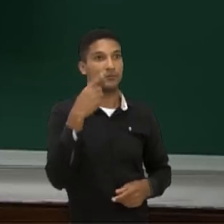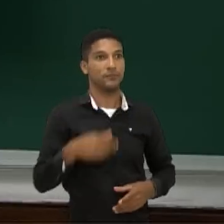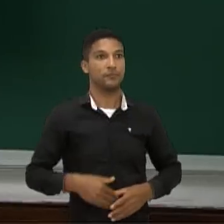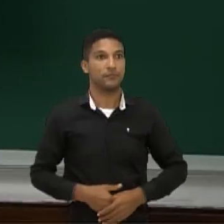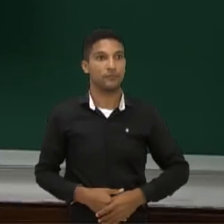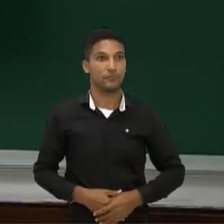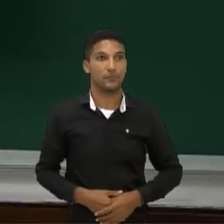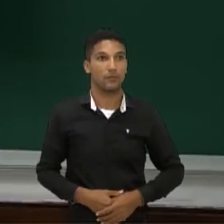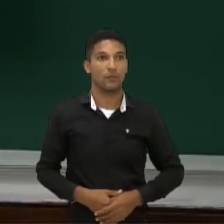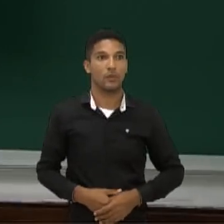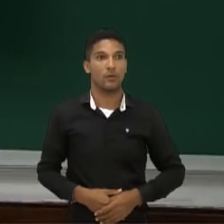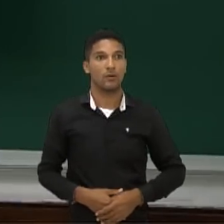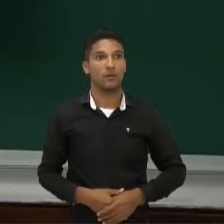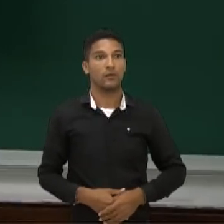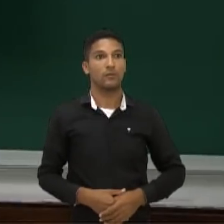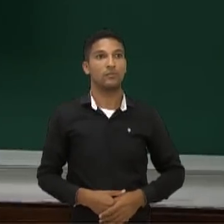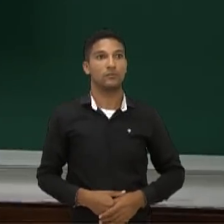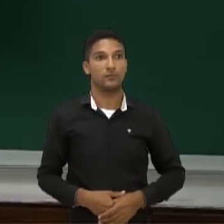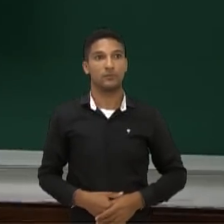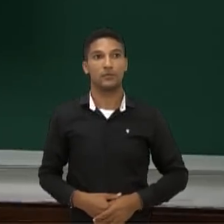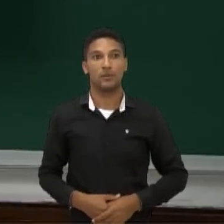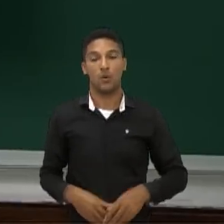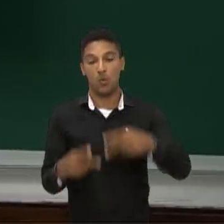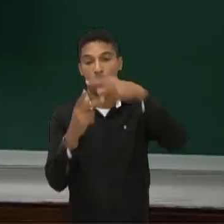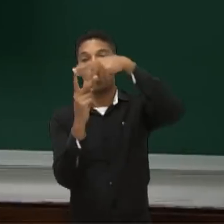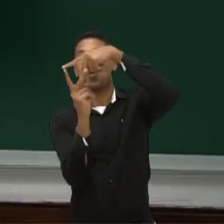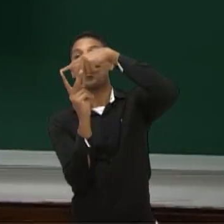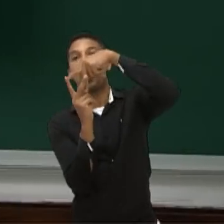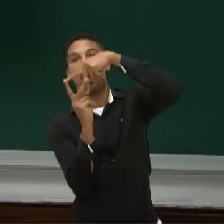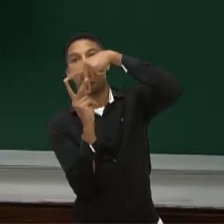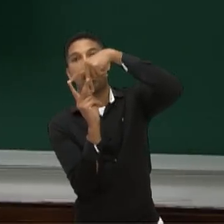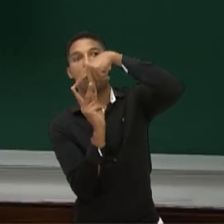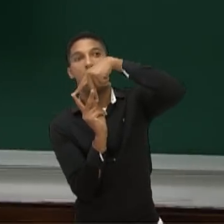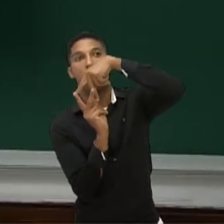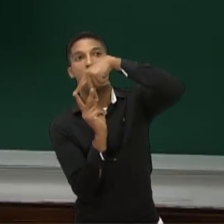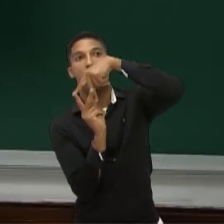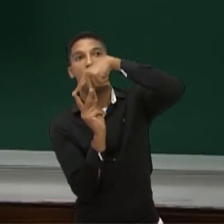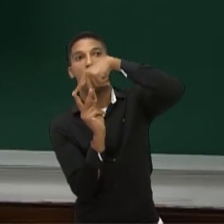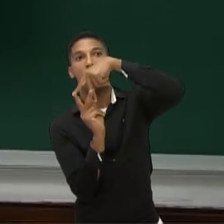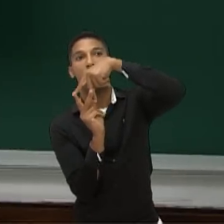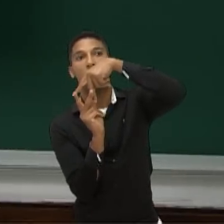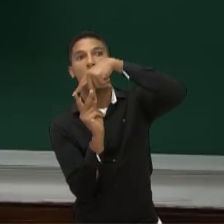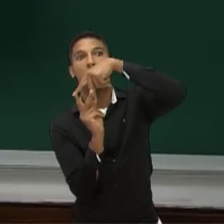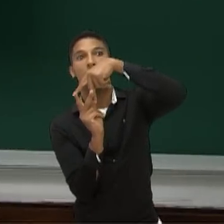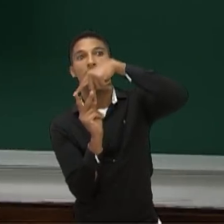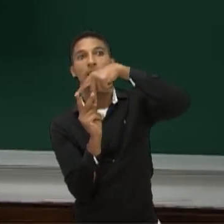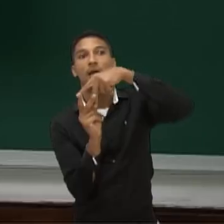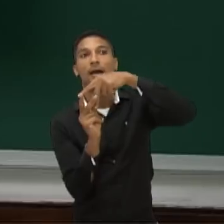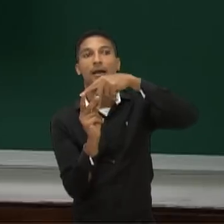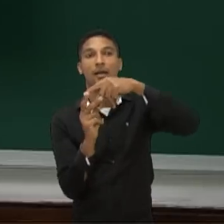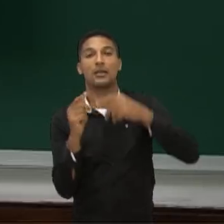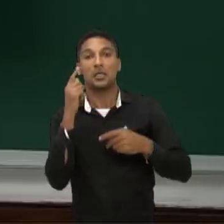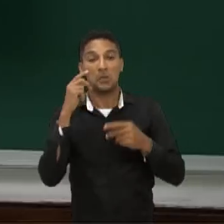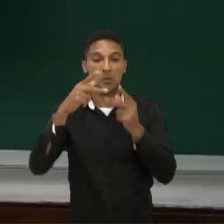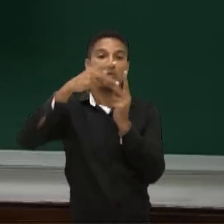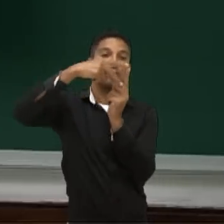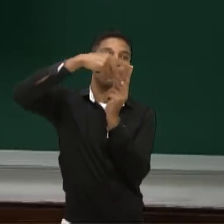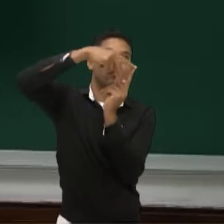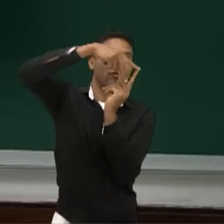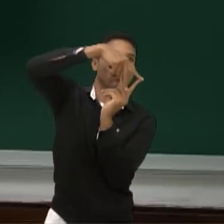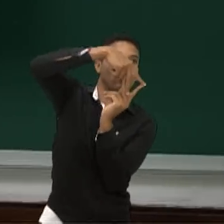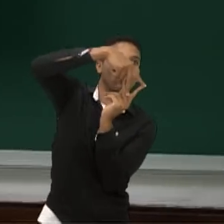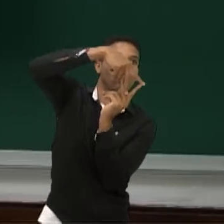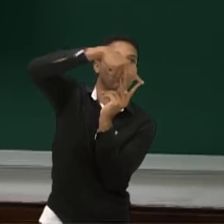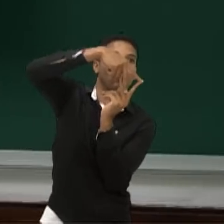ser decomposto em 3 triângulos, tá bom, pessoal? Então, veja só que essa é uma possibilidade, tá? Que a professora decompôs. Então, os